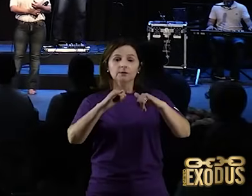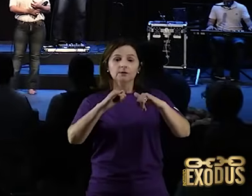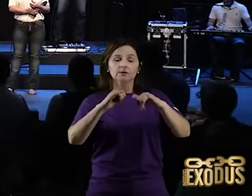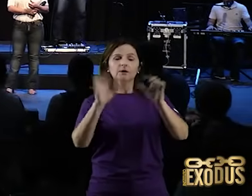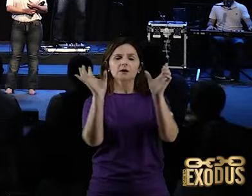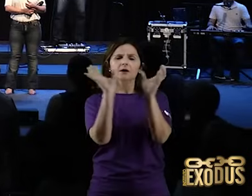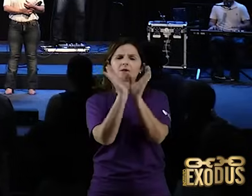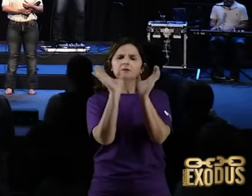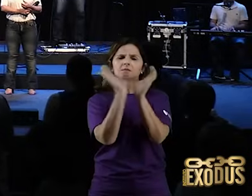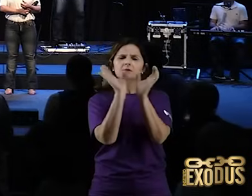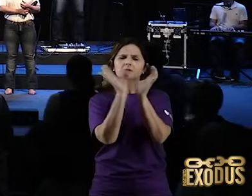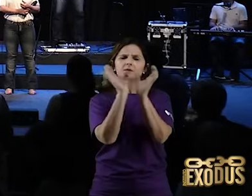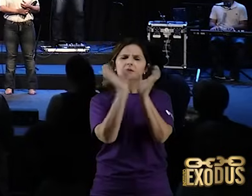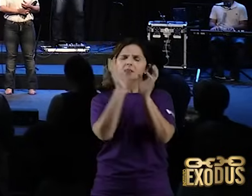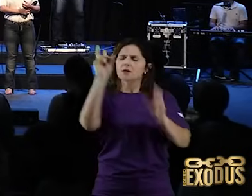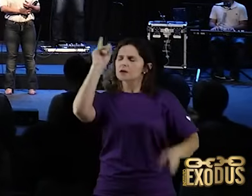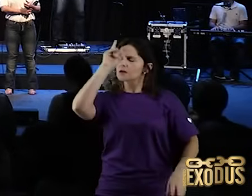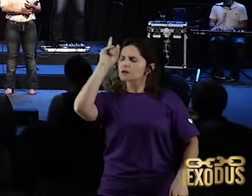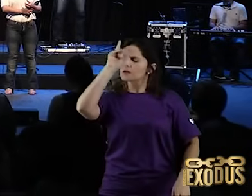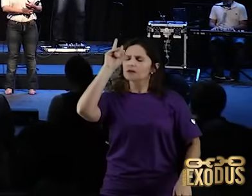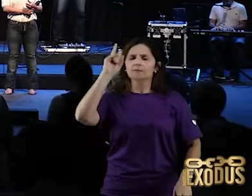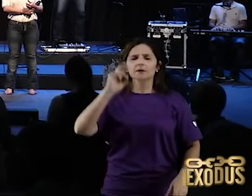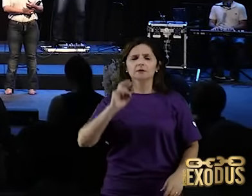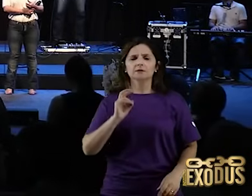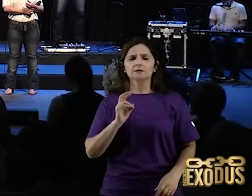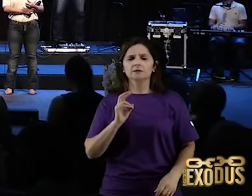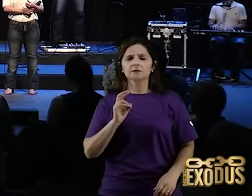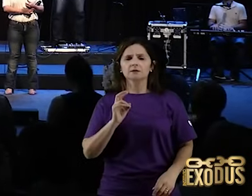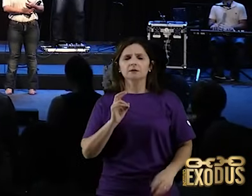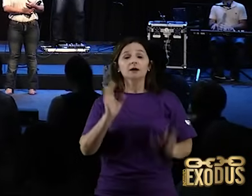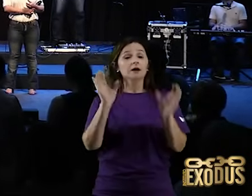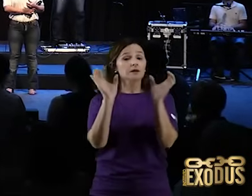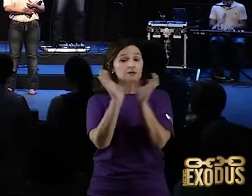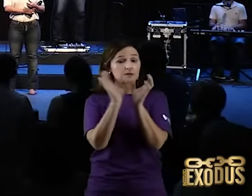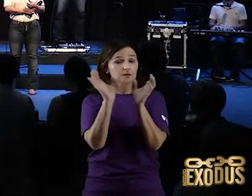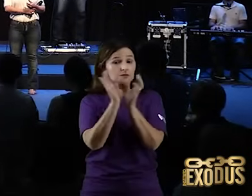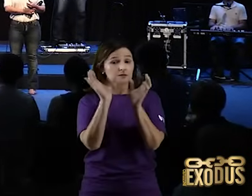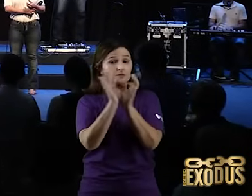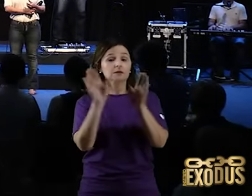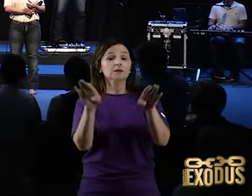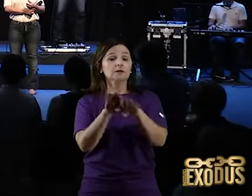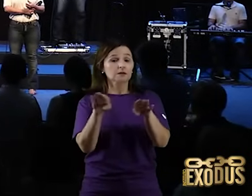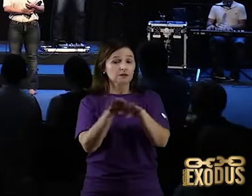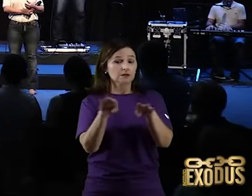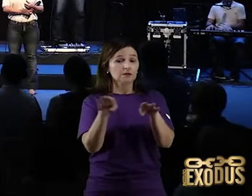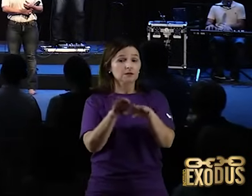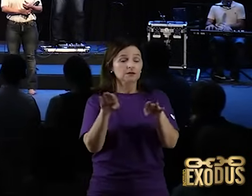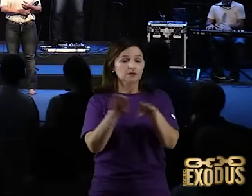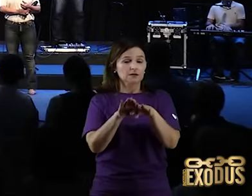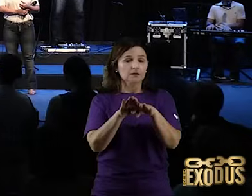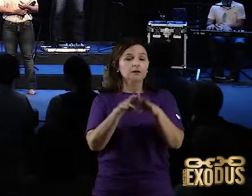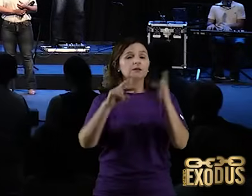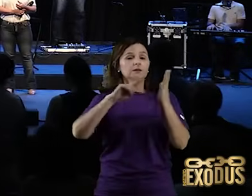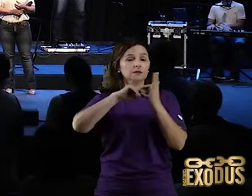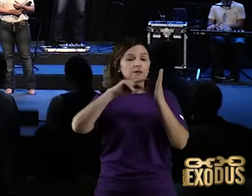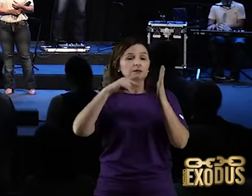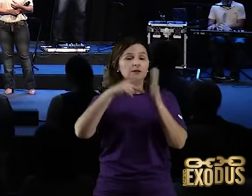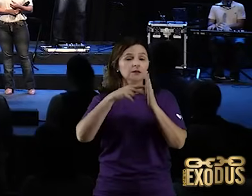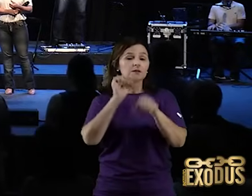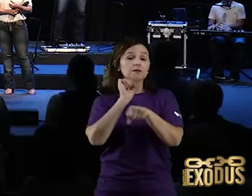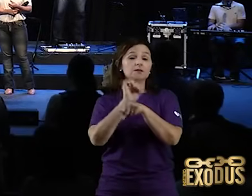a ceia é O Memorial é mas a ceia ela também traz um significado de